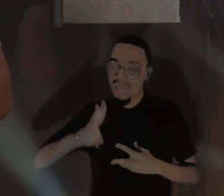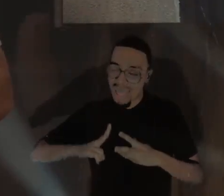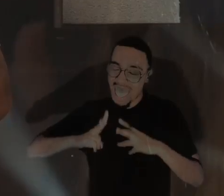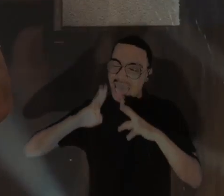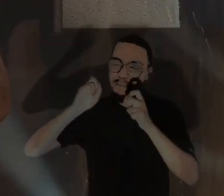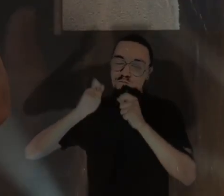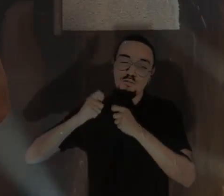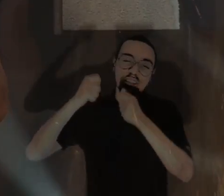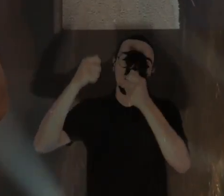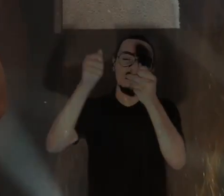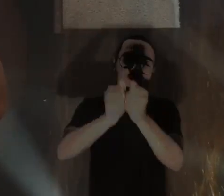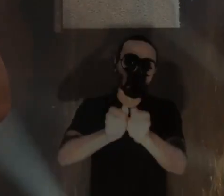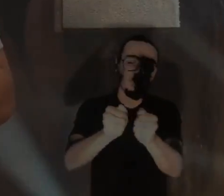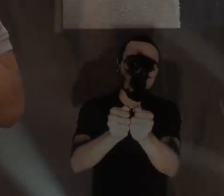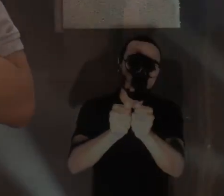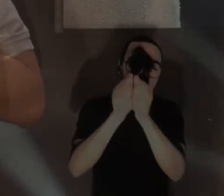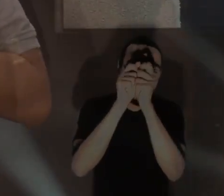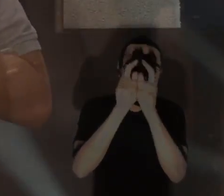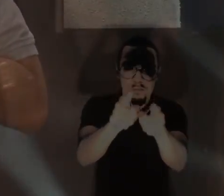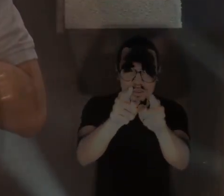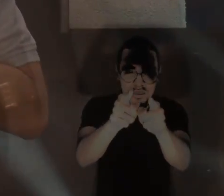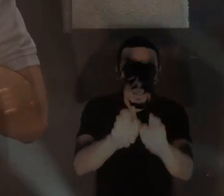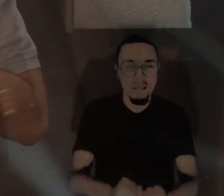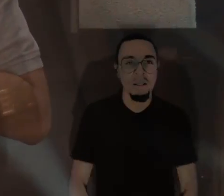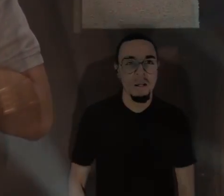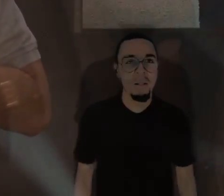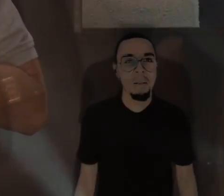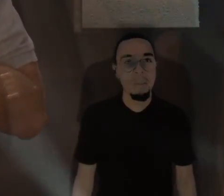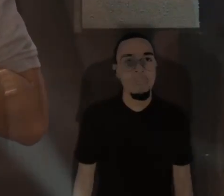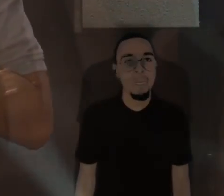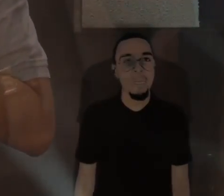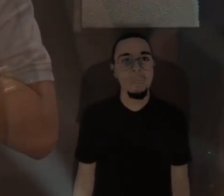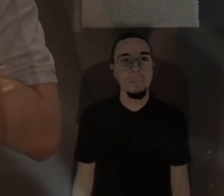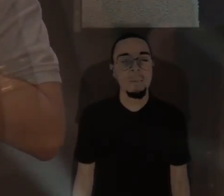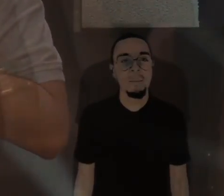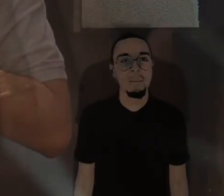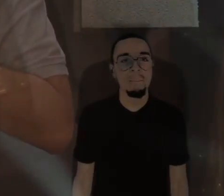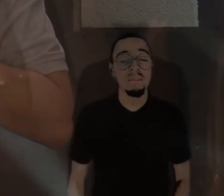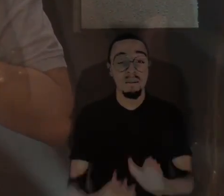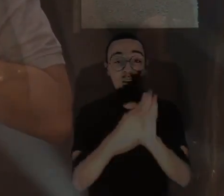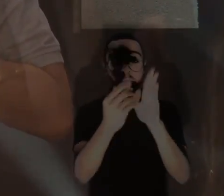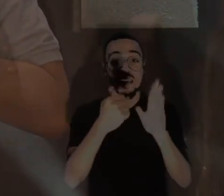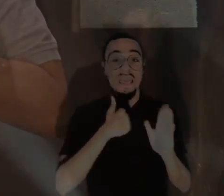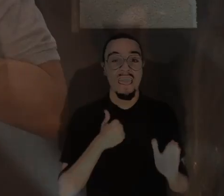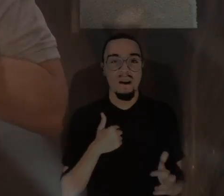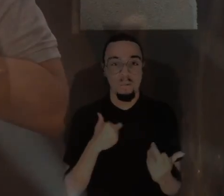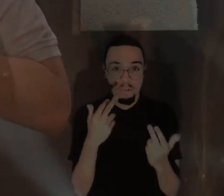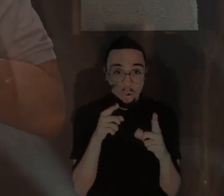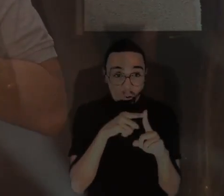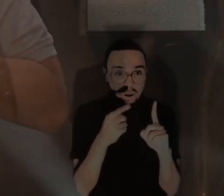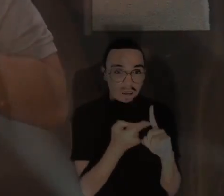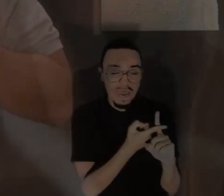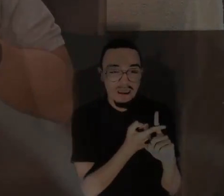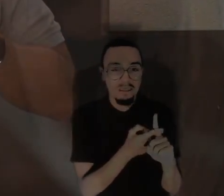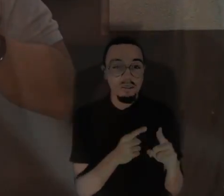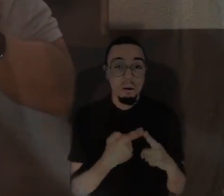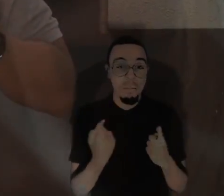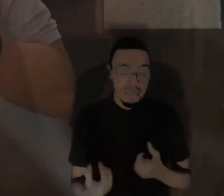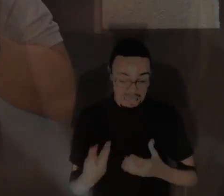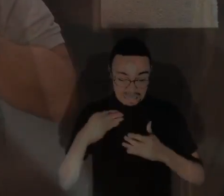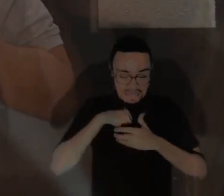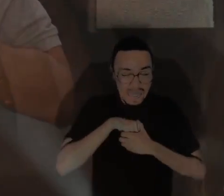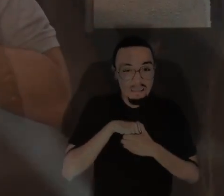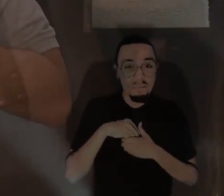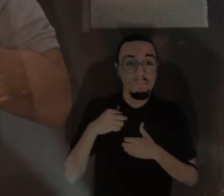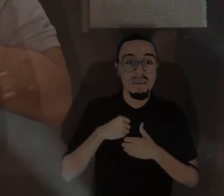sou contigo, homem valente. Diga comigo, eu estou grávido de uma palavra. O Senhor é a sua